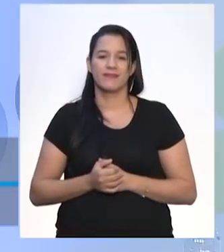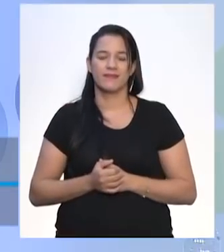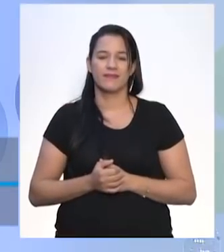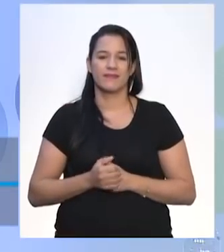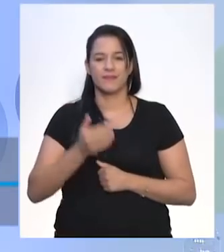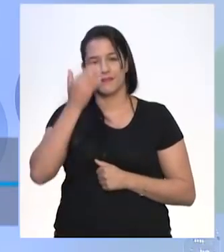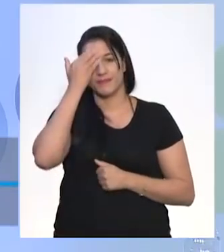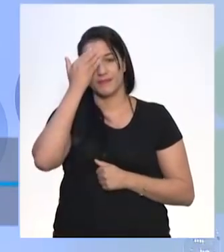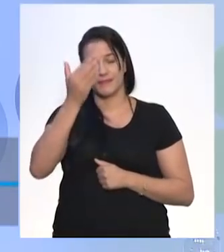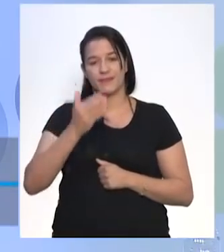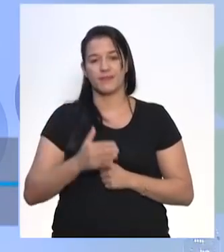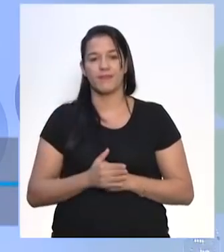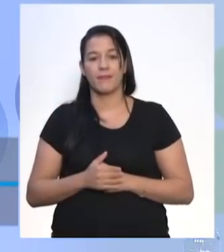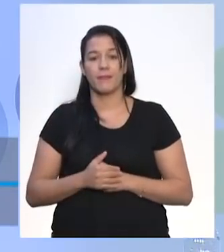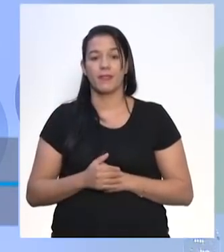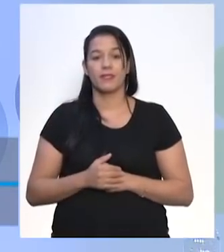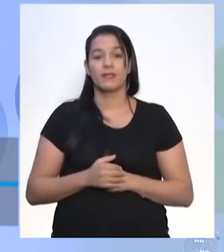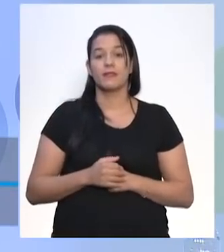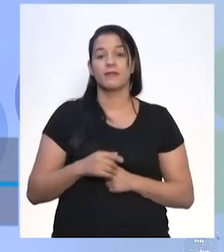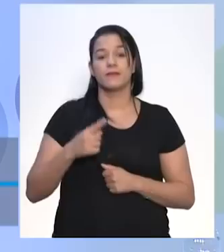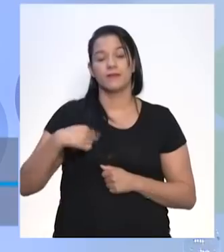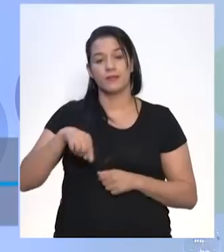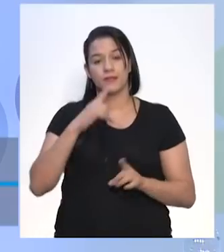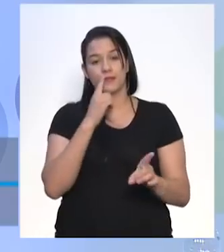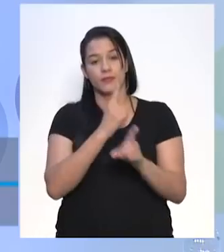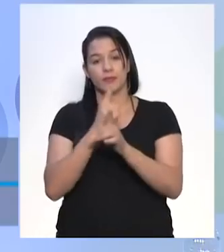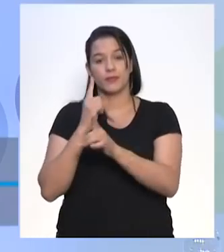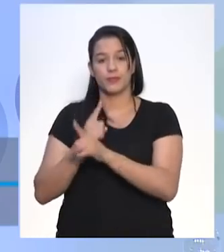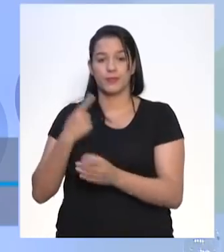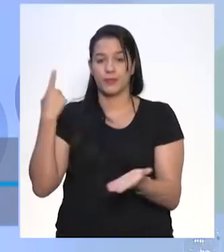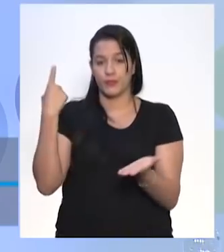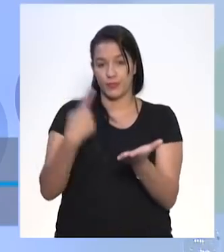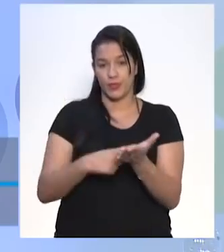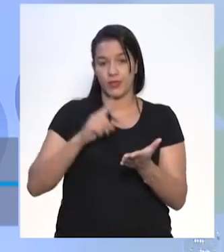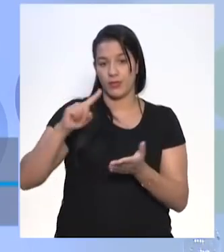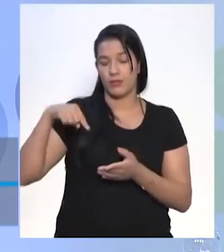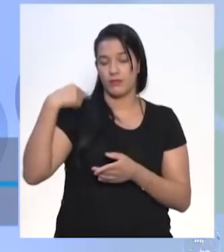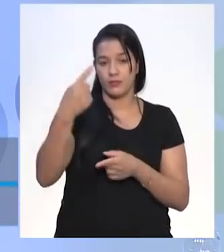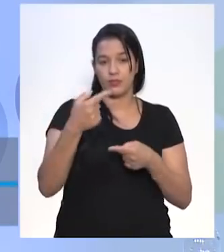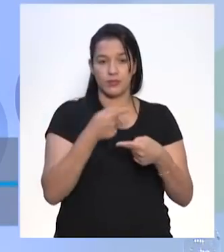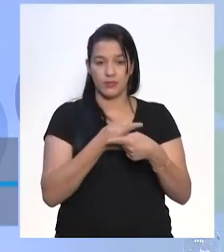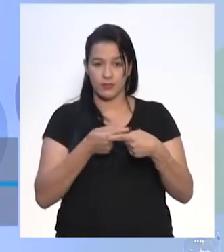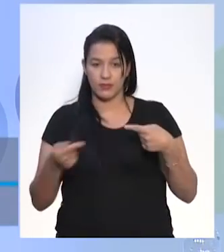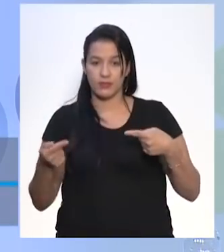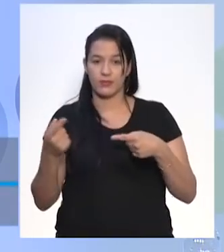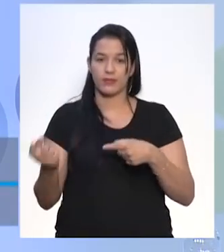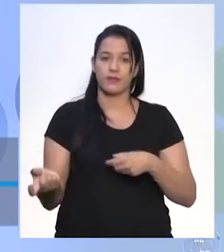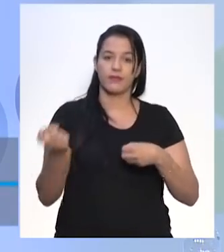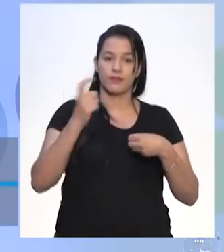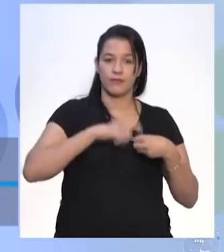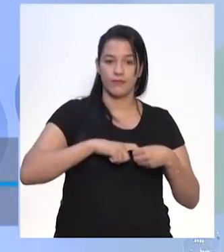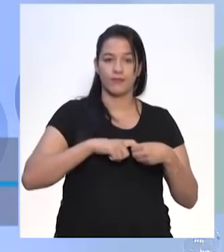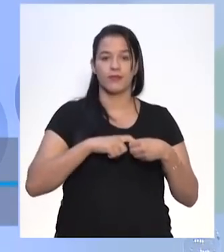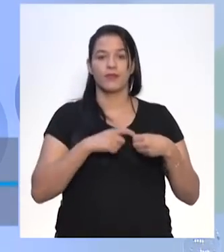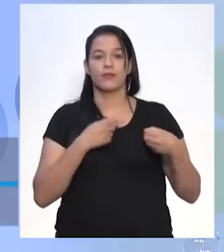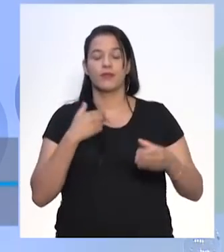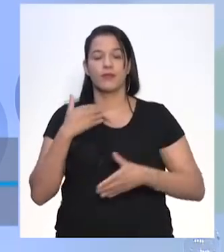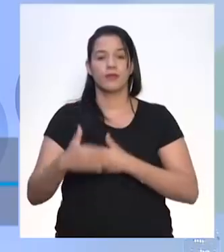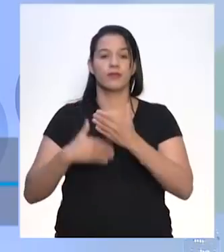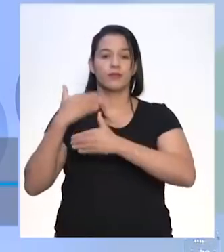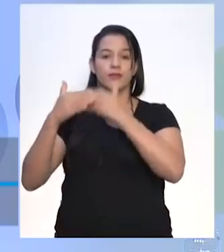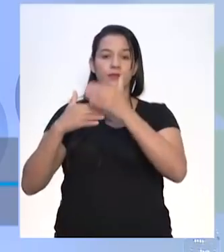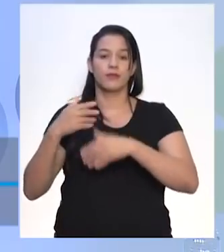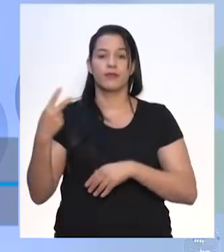Obrigada, pessoal. A gente se encontra. Olha, temos um encontro marcado na próxima semana, quando a gente vai, então, desenvolver